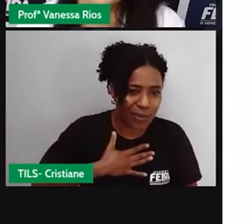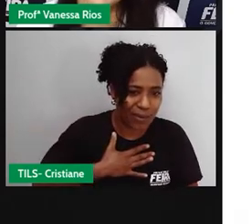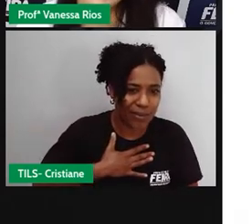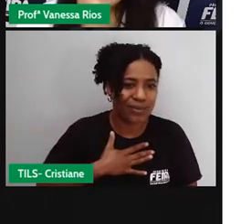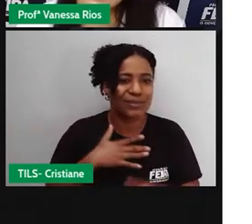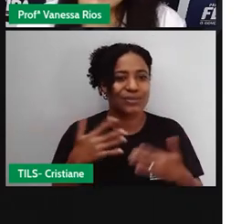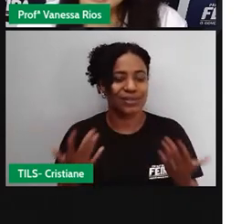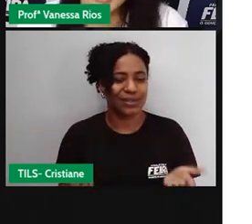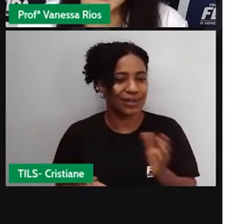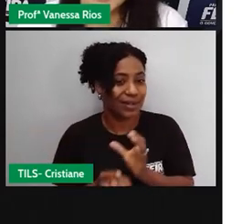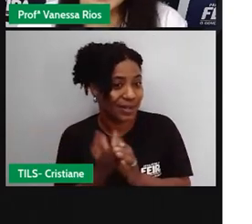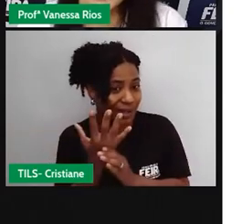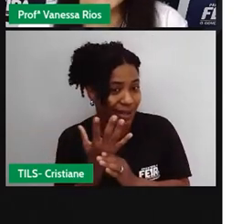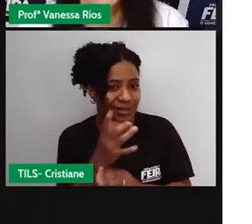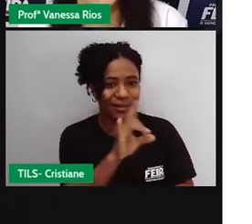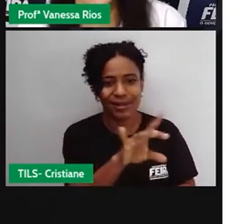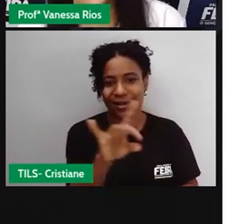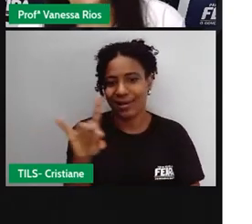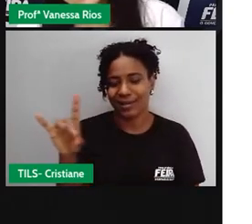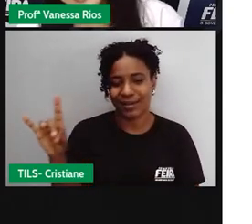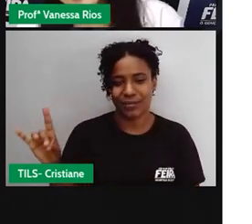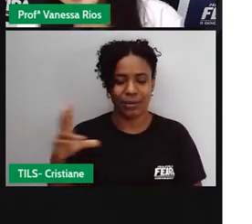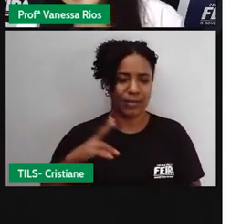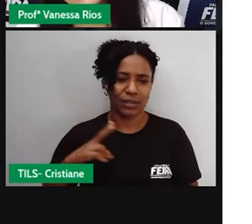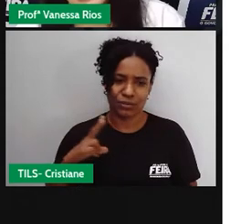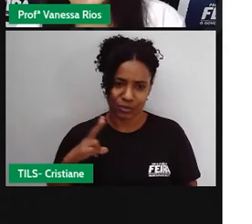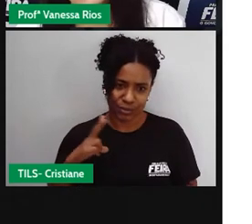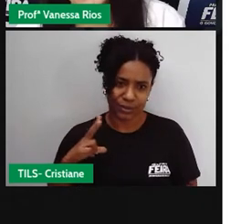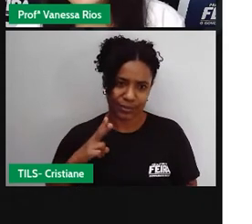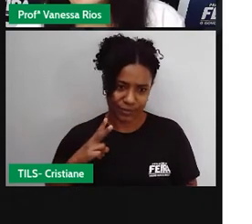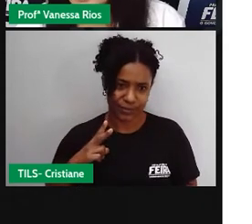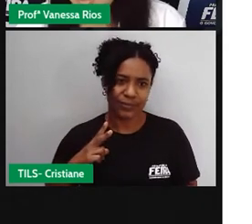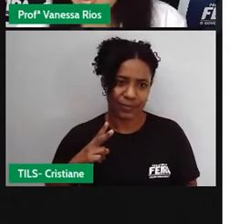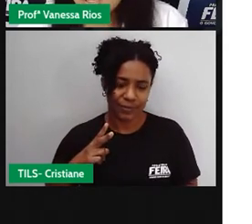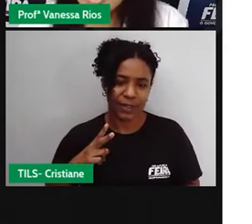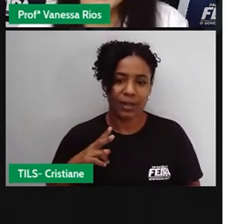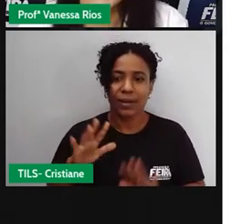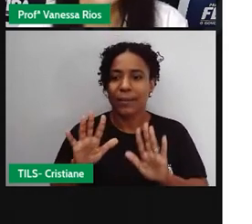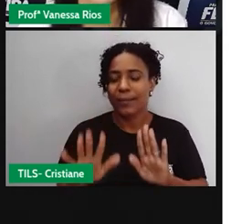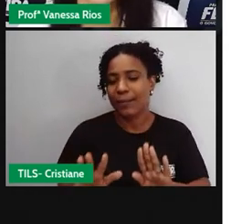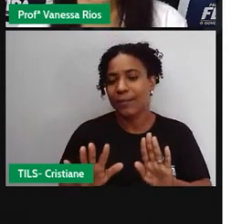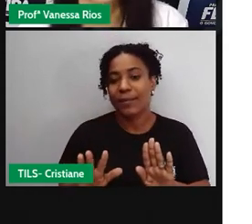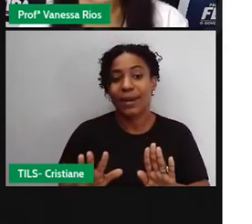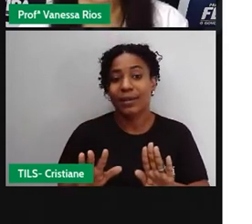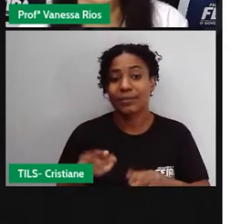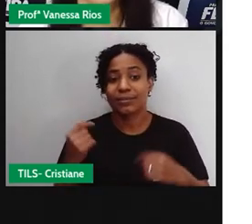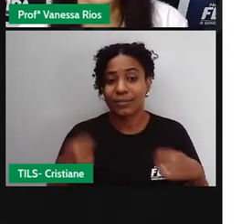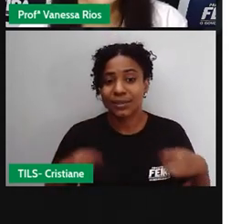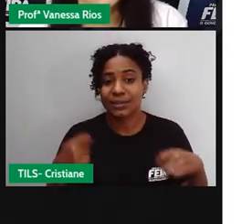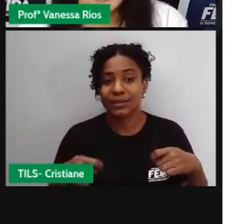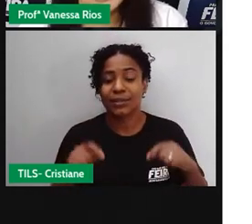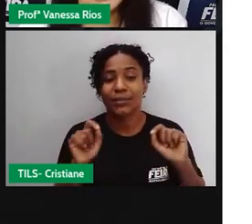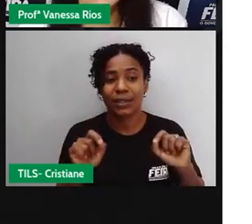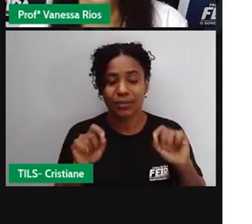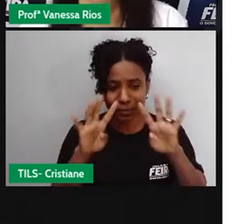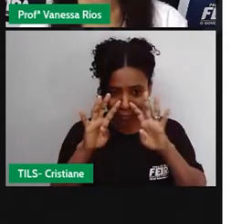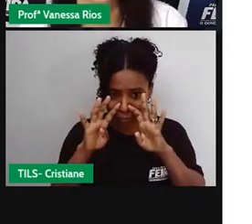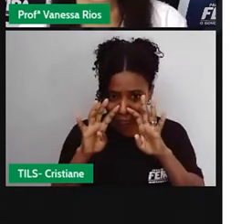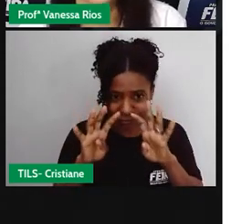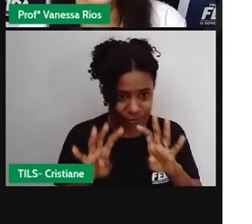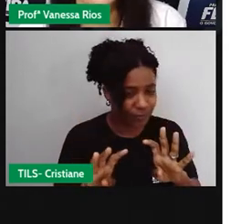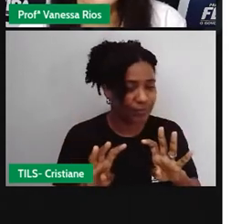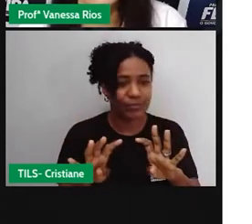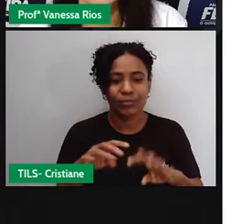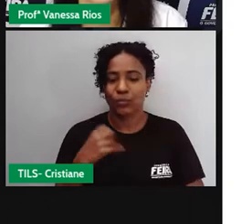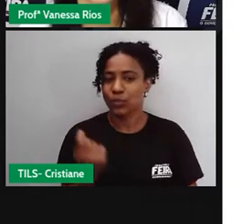inspiração, de criação de cada pessoa é muito particular. E aí, mas normalmente é preciso aí para que tenha concentração, que esteja